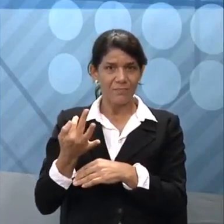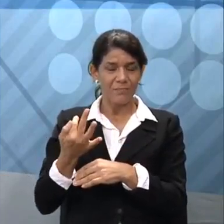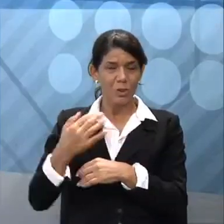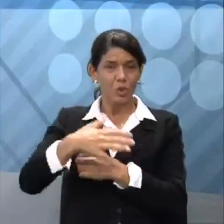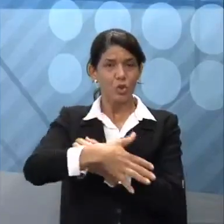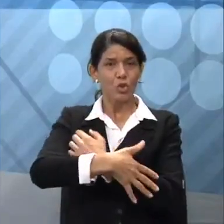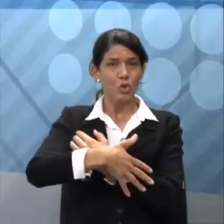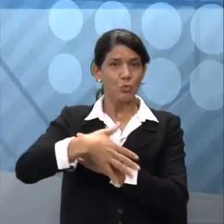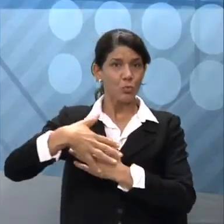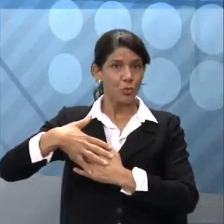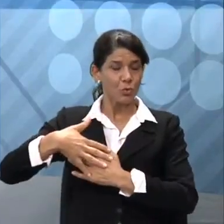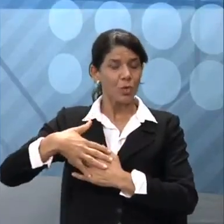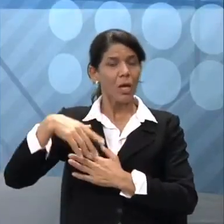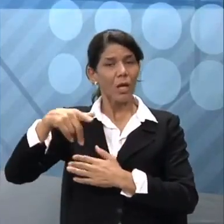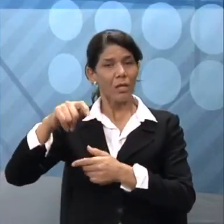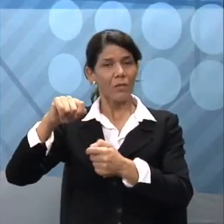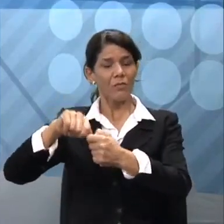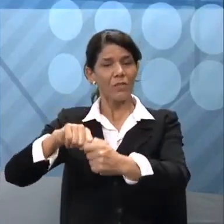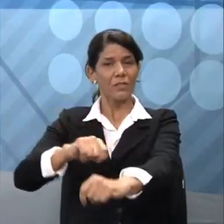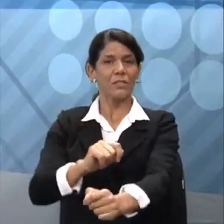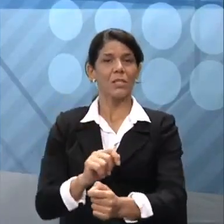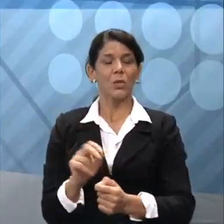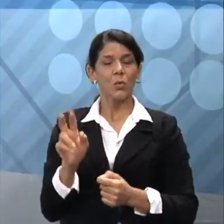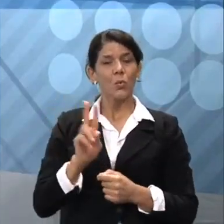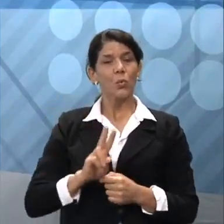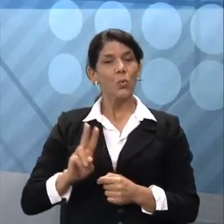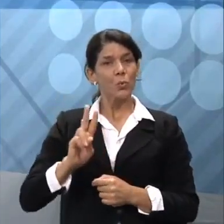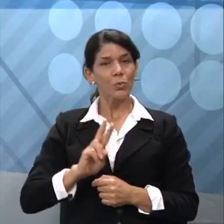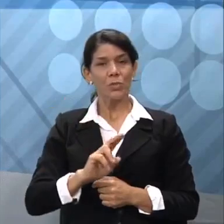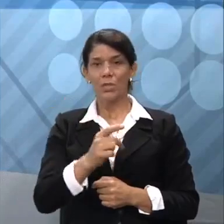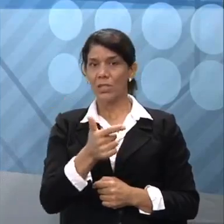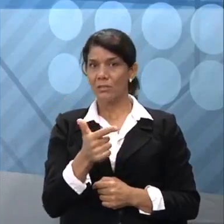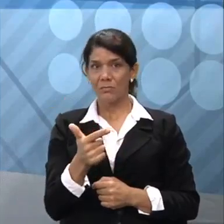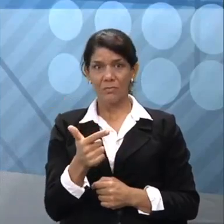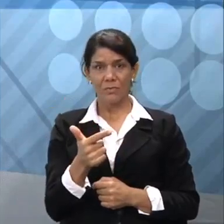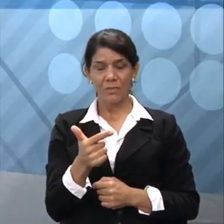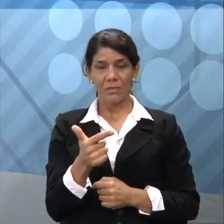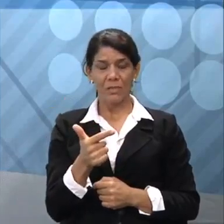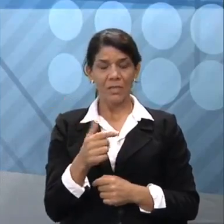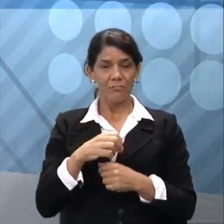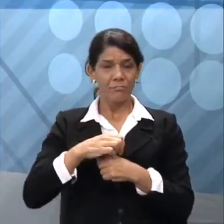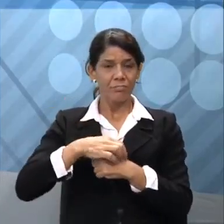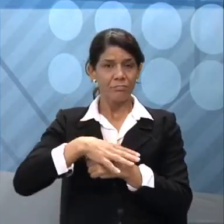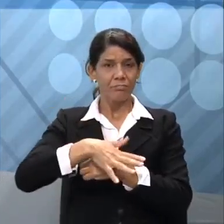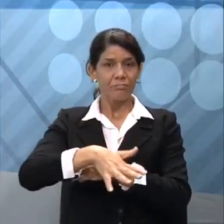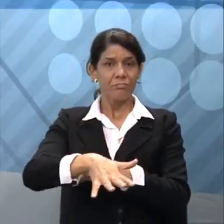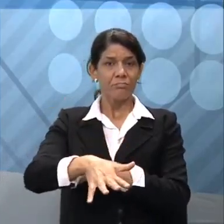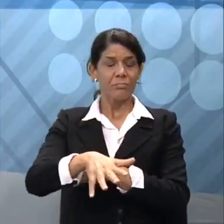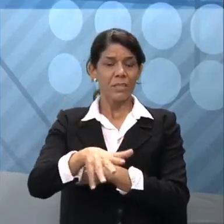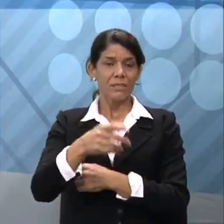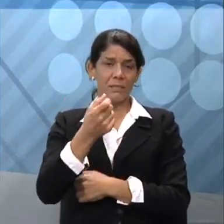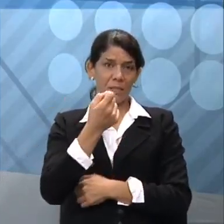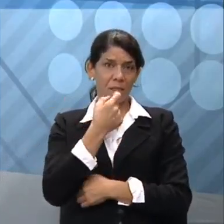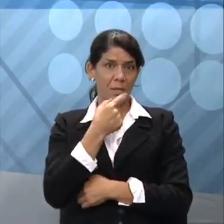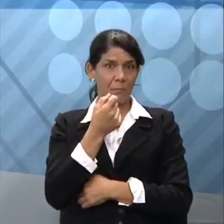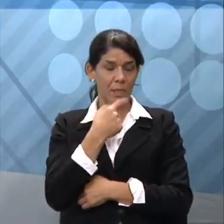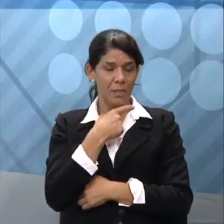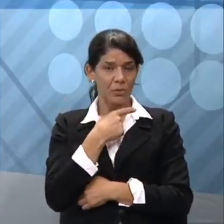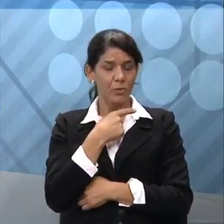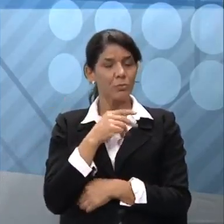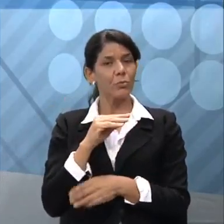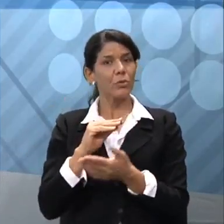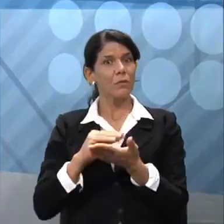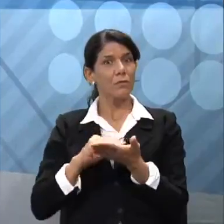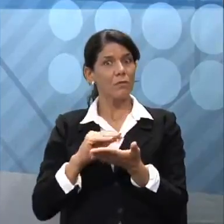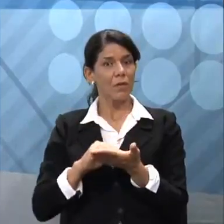de músculo e então realizar a aplicação e não haja extravasamento desse medicamento por